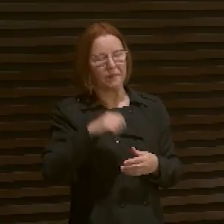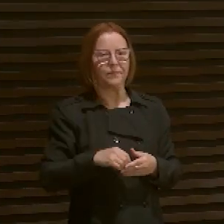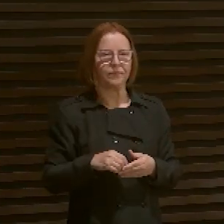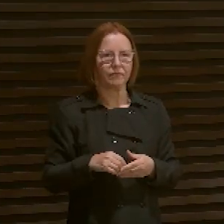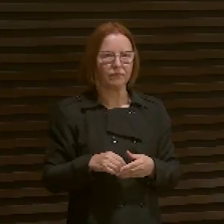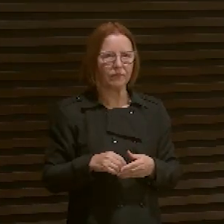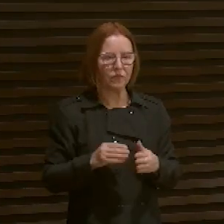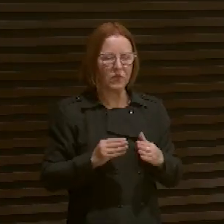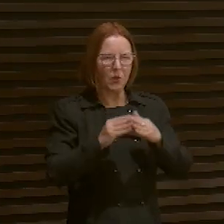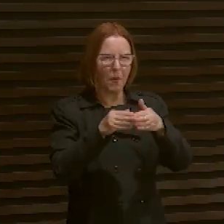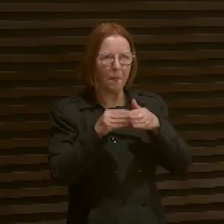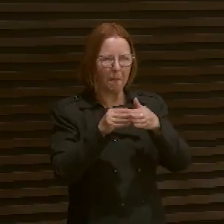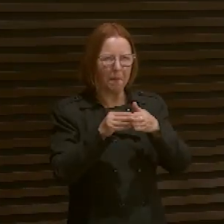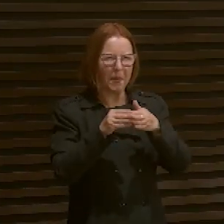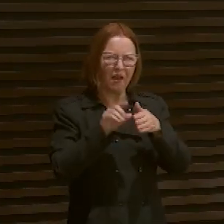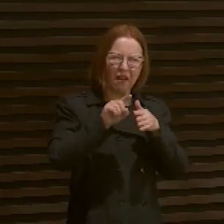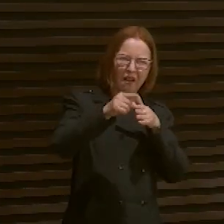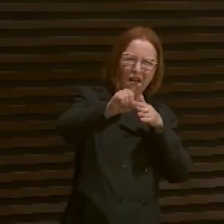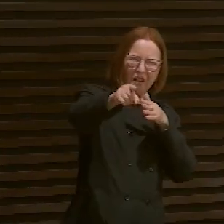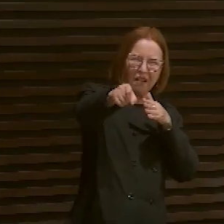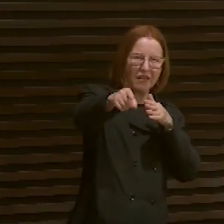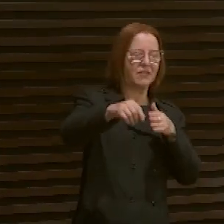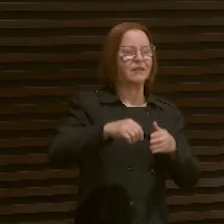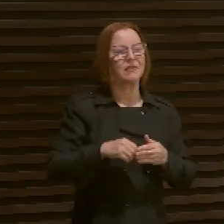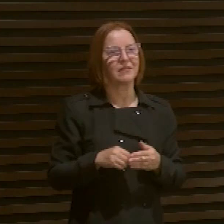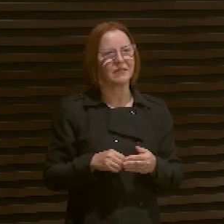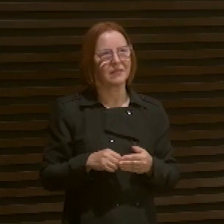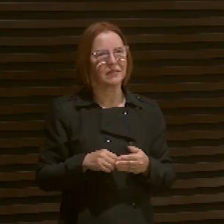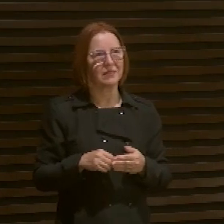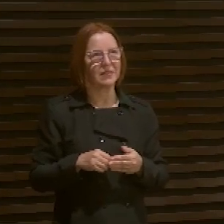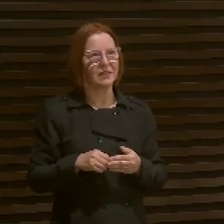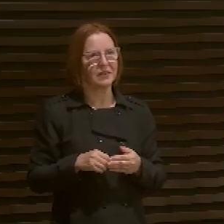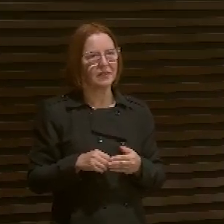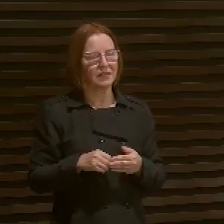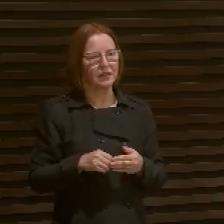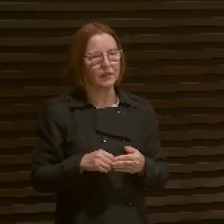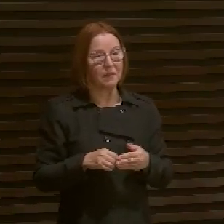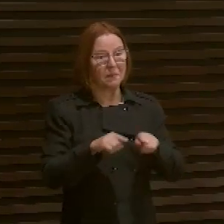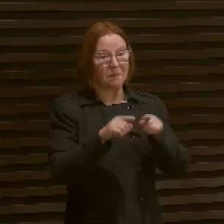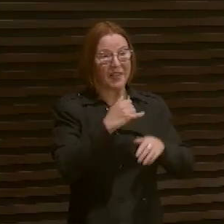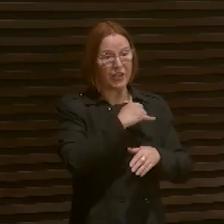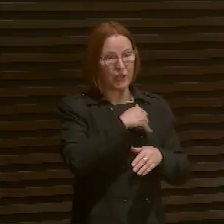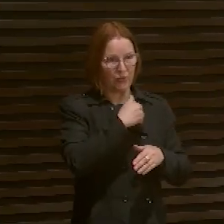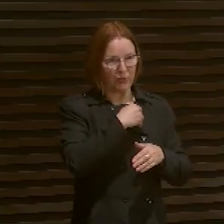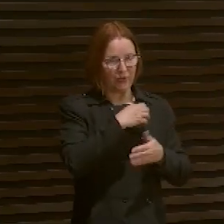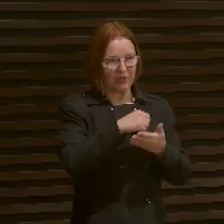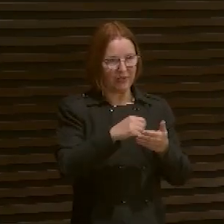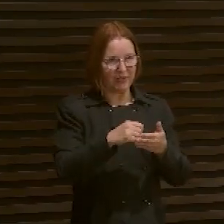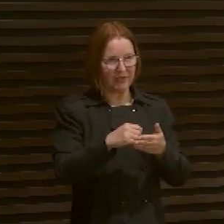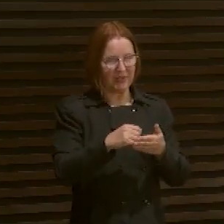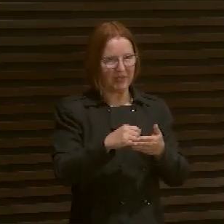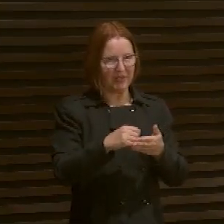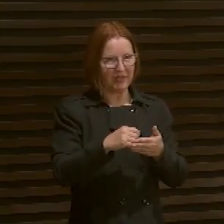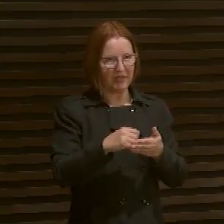estava longe a muitos estádios da terra. Ficou imprecisa a informação, mas João diz que era de 25 a